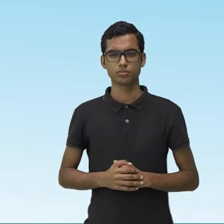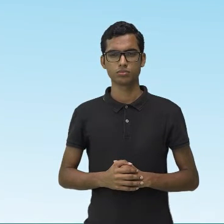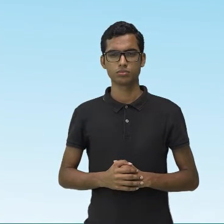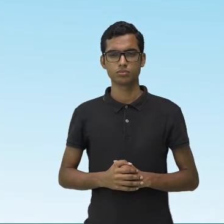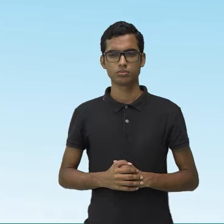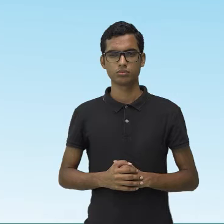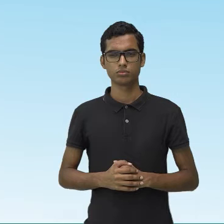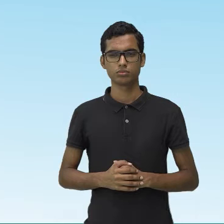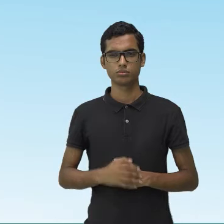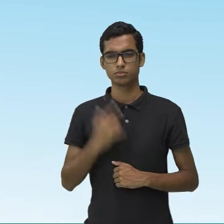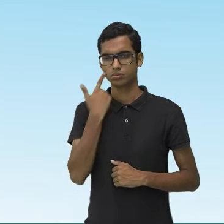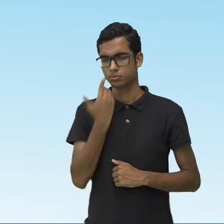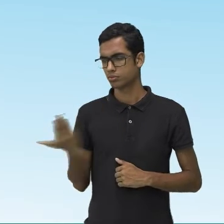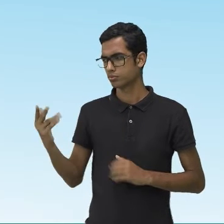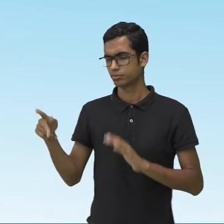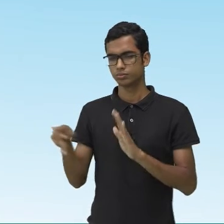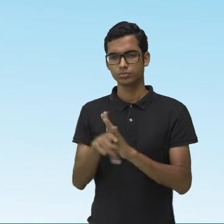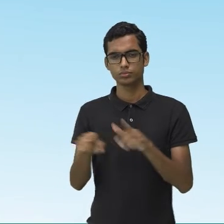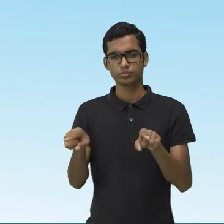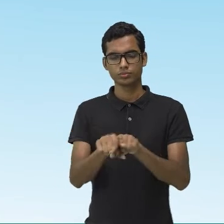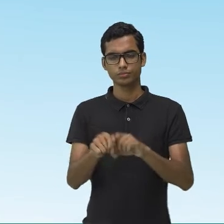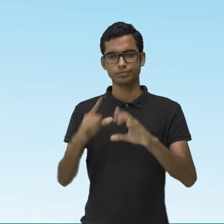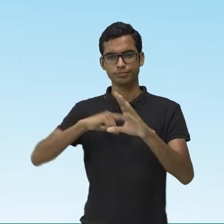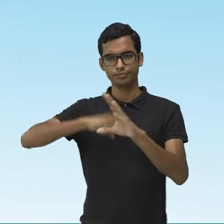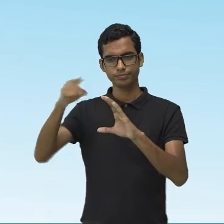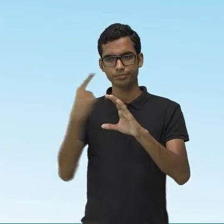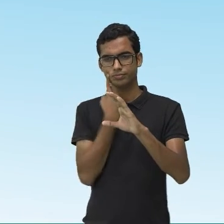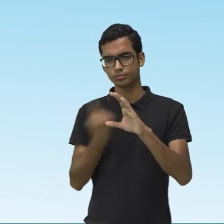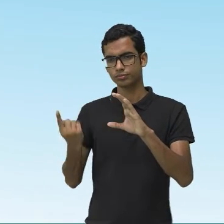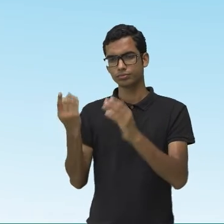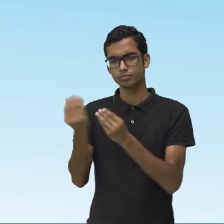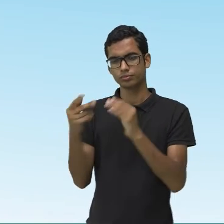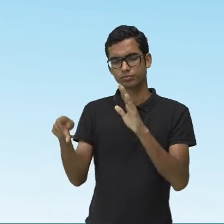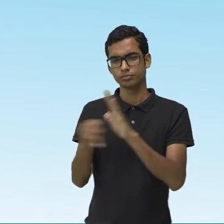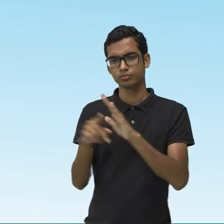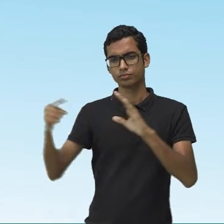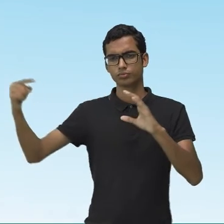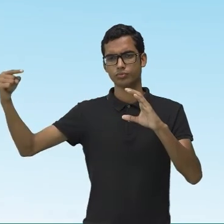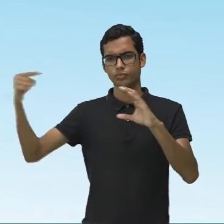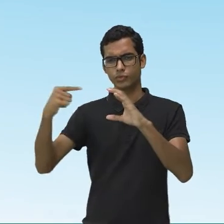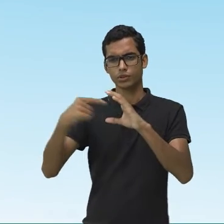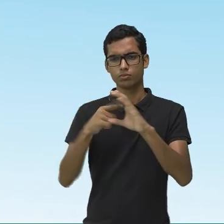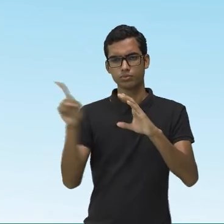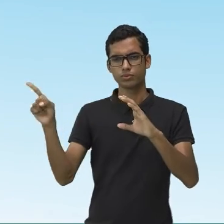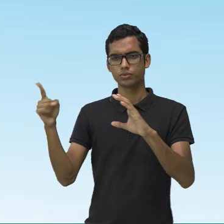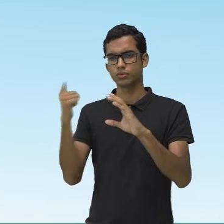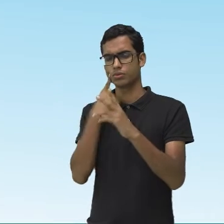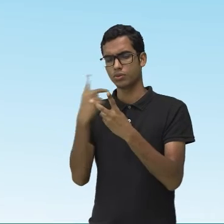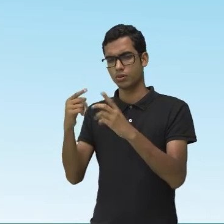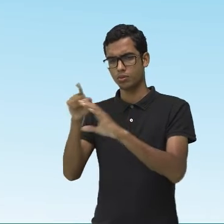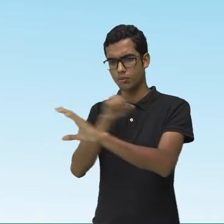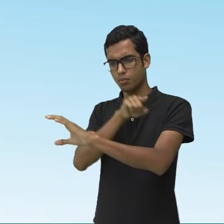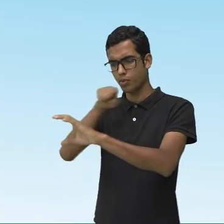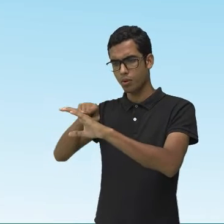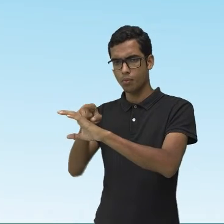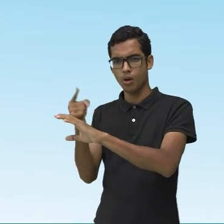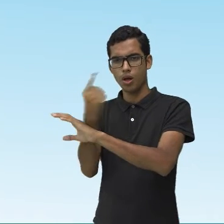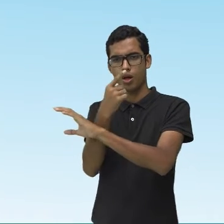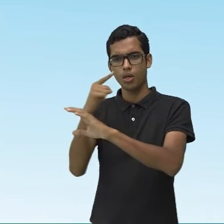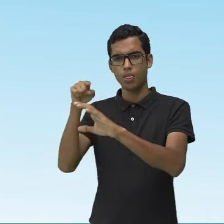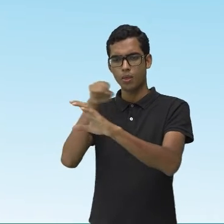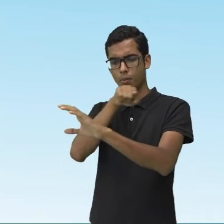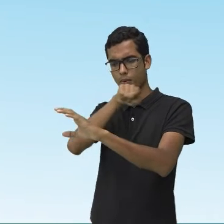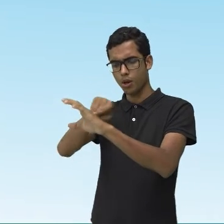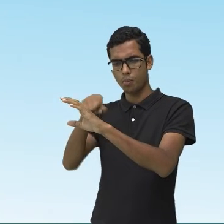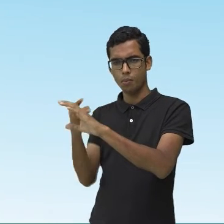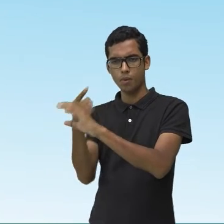Então veja, pessoal, aí está o espelho convexo, e aí vamos ver os raios. Olha, paralelo, reflete, o segundo também